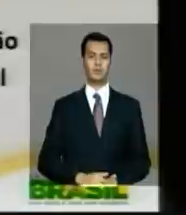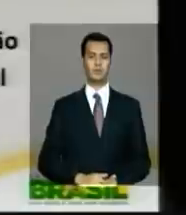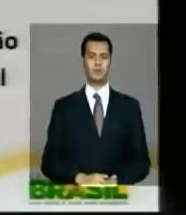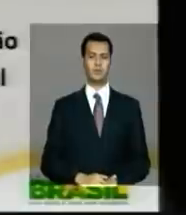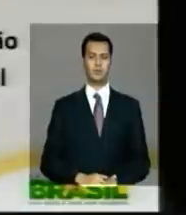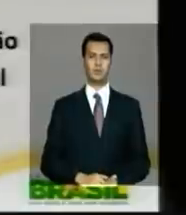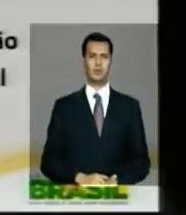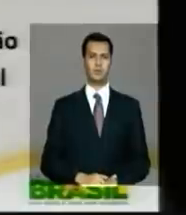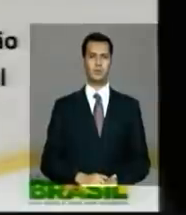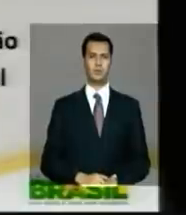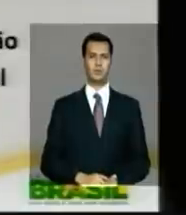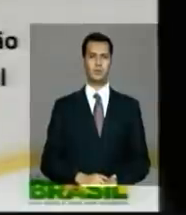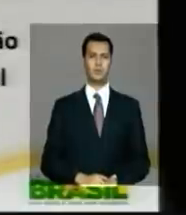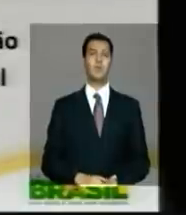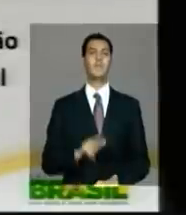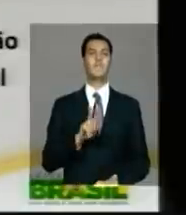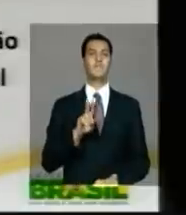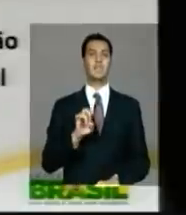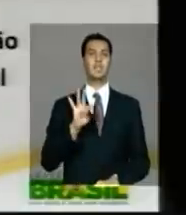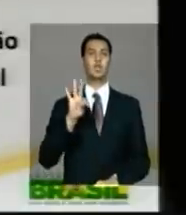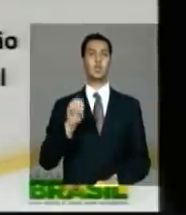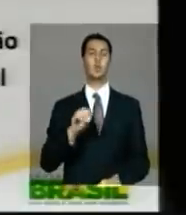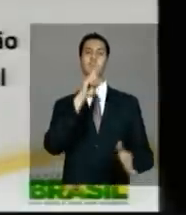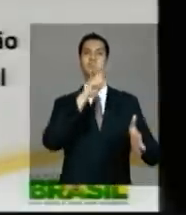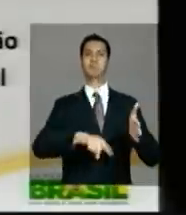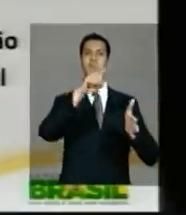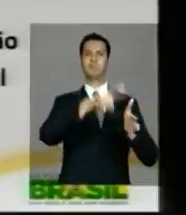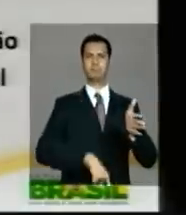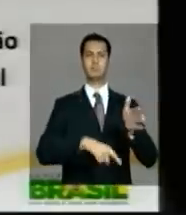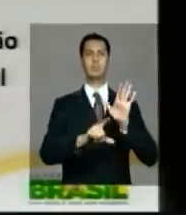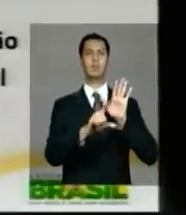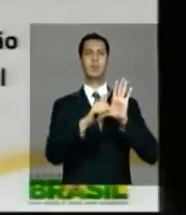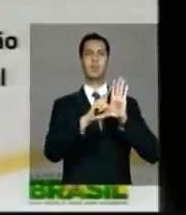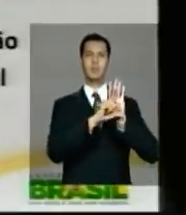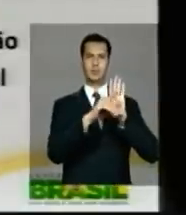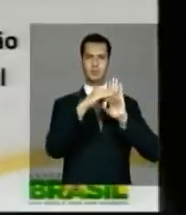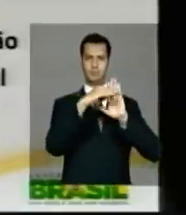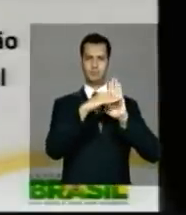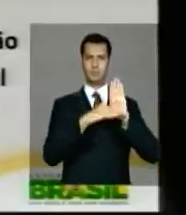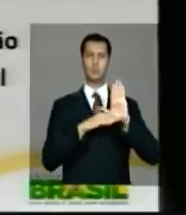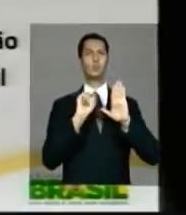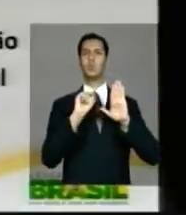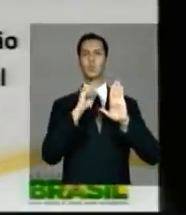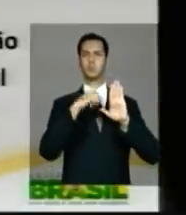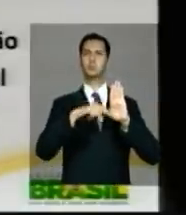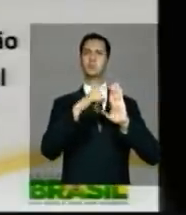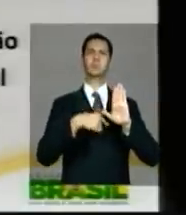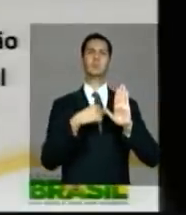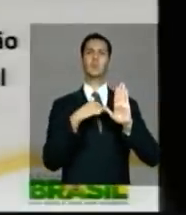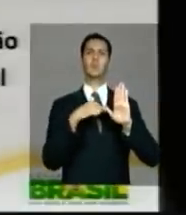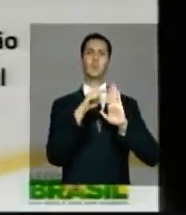próximo o veto né o ministro já fez referência aqui a respeito da posição da